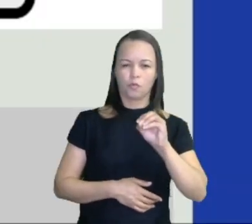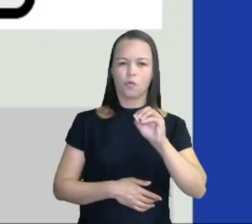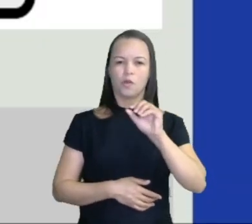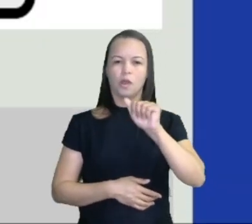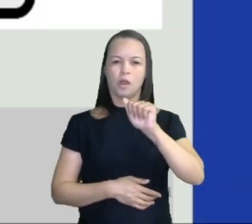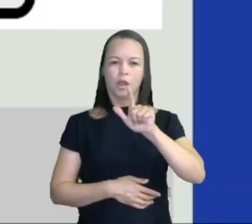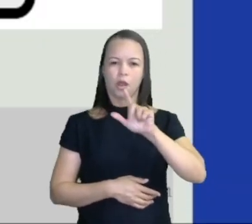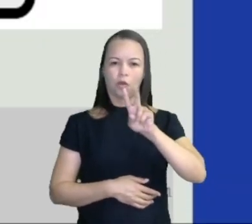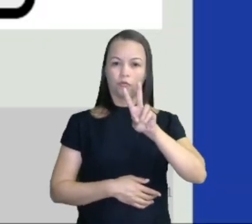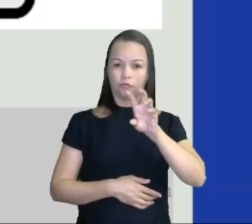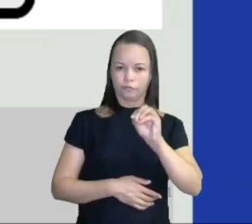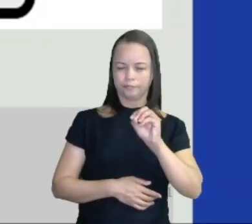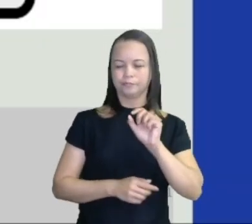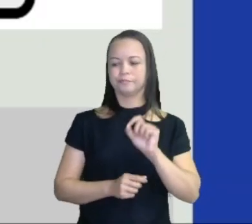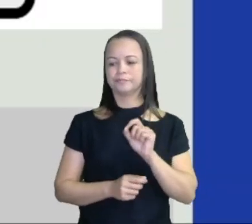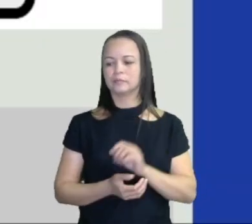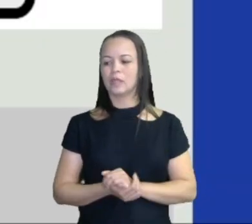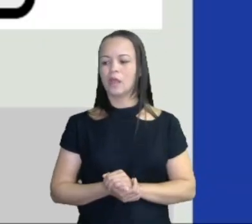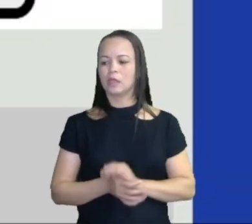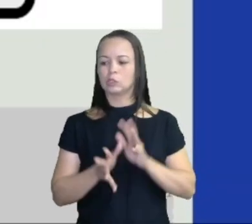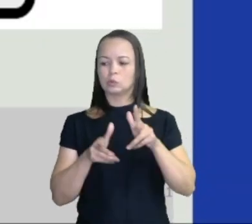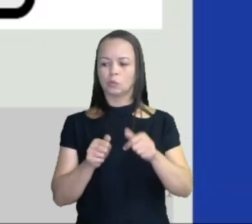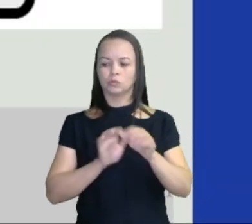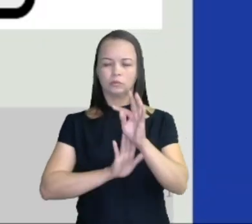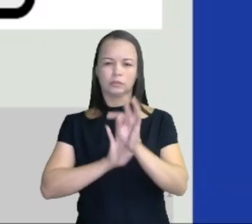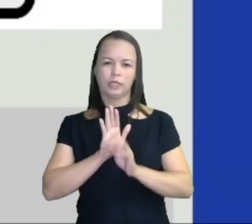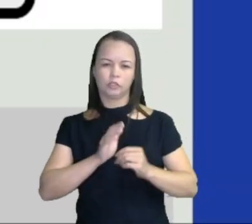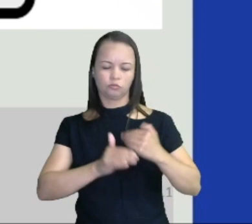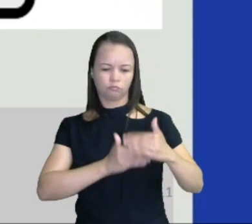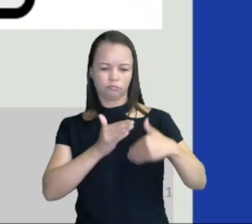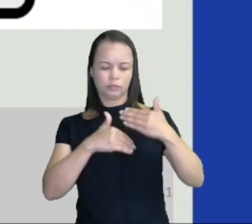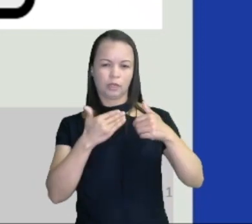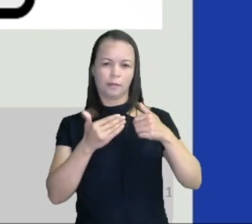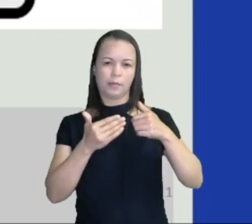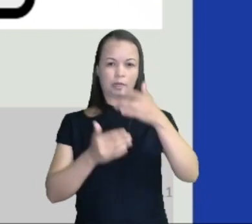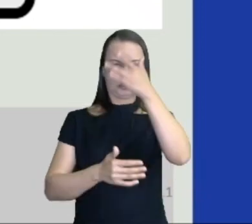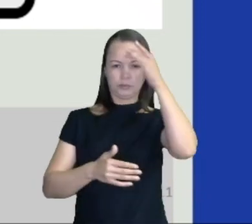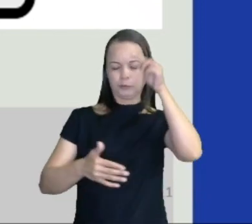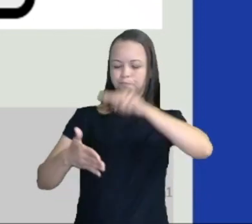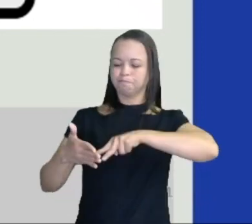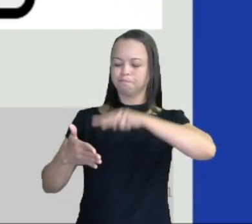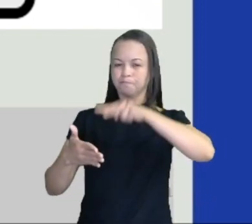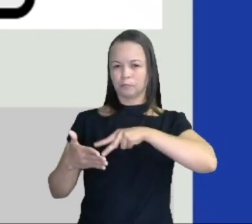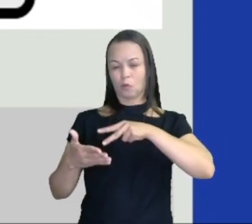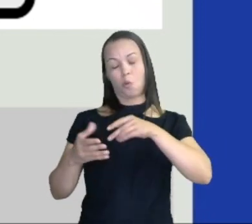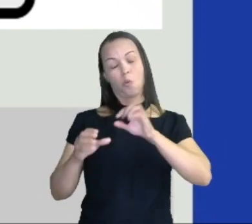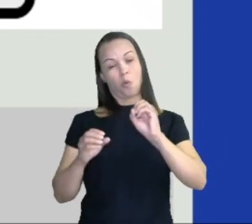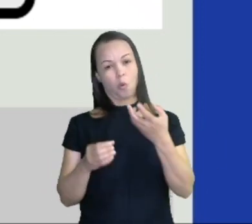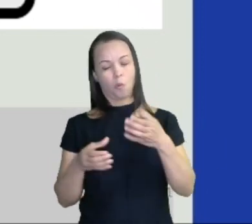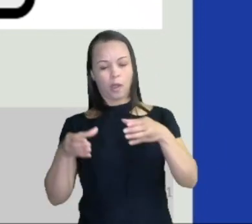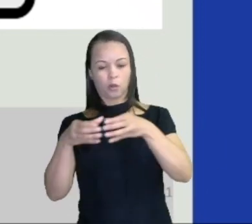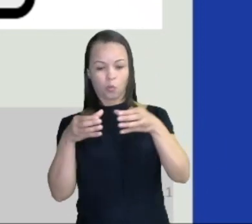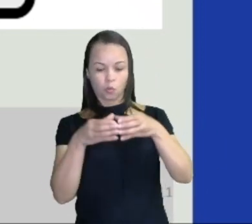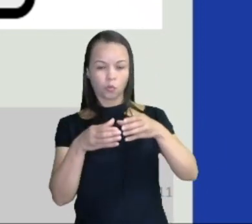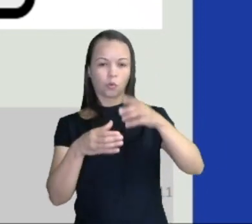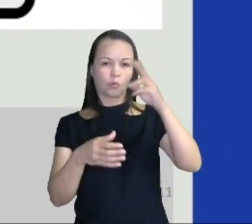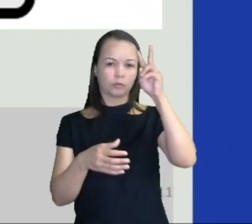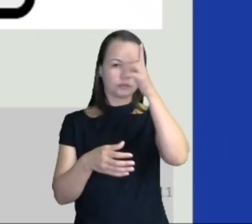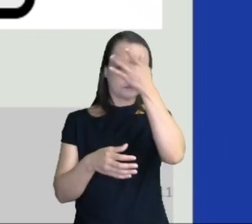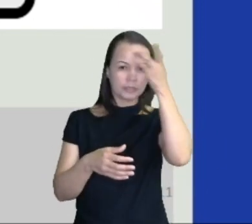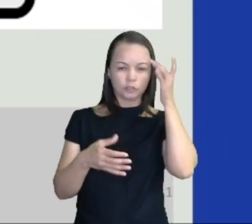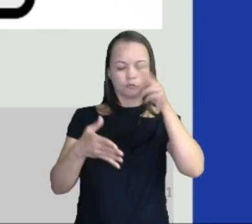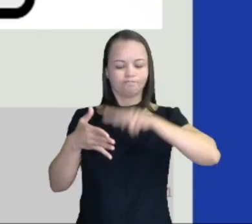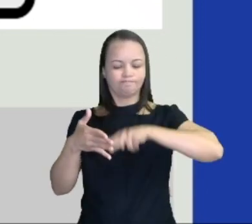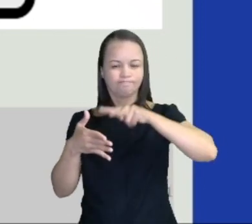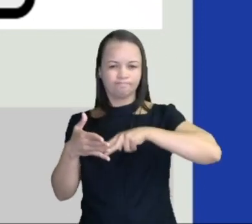aqui na tela. Todo texto é construído para um leitor ou para um grupo de leitores